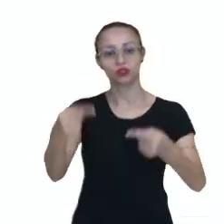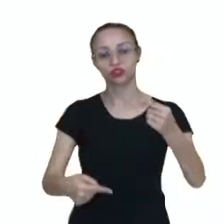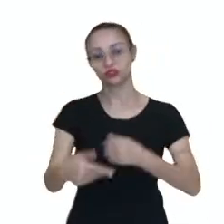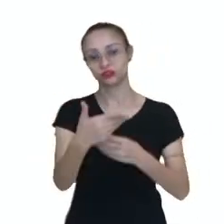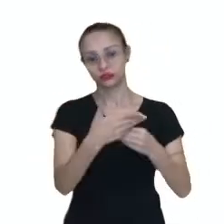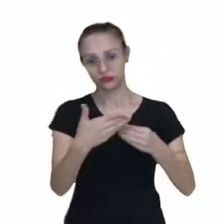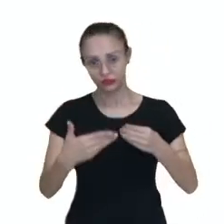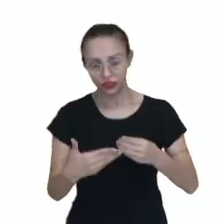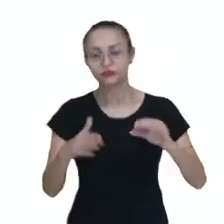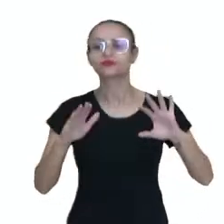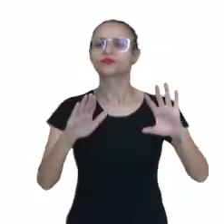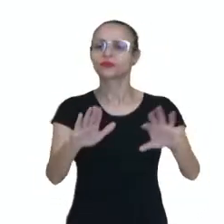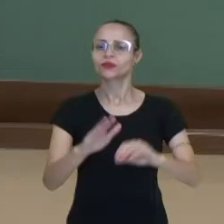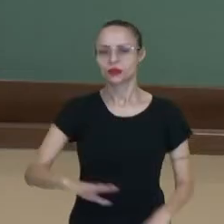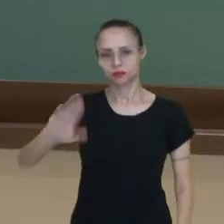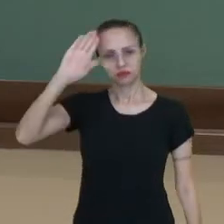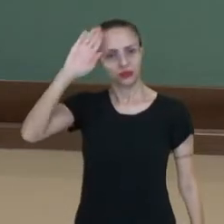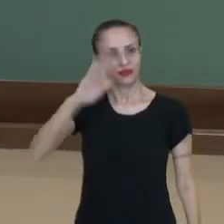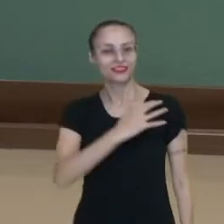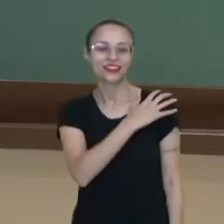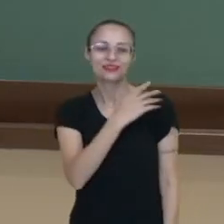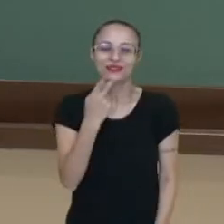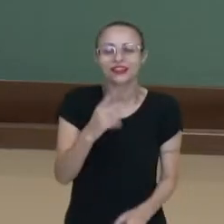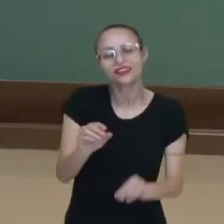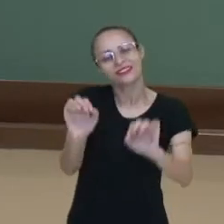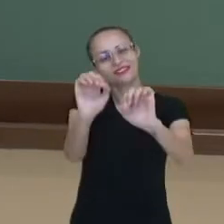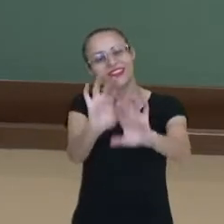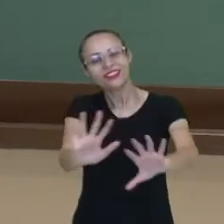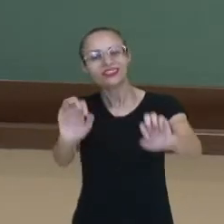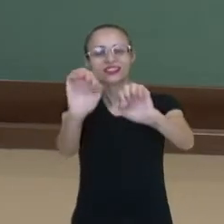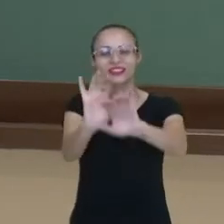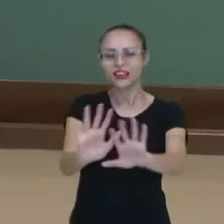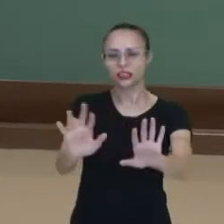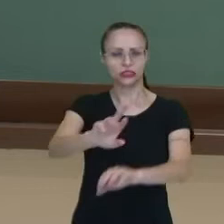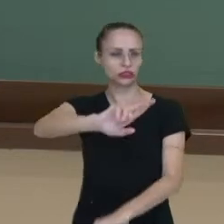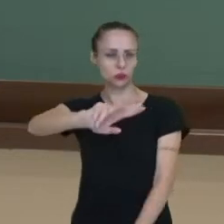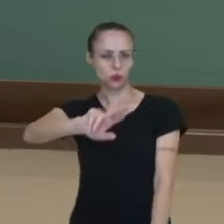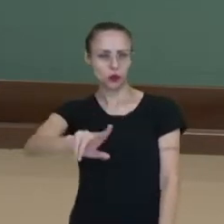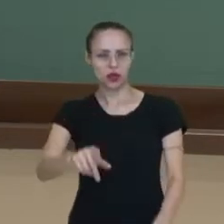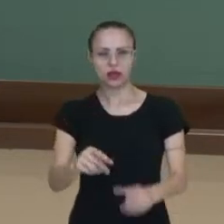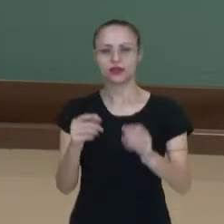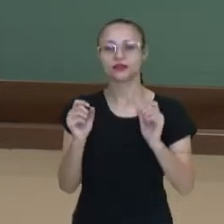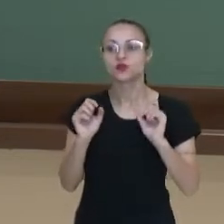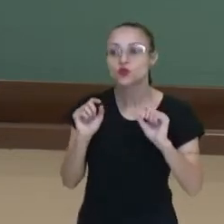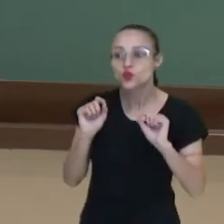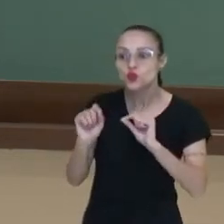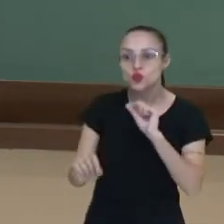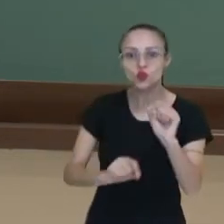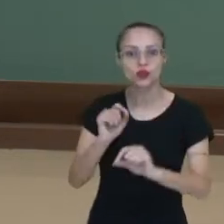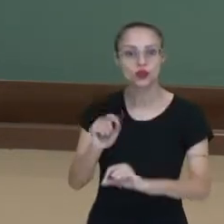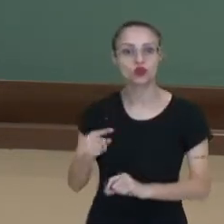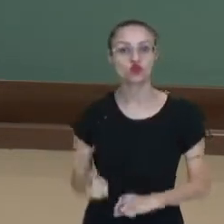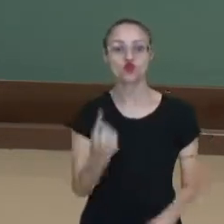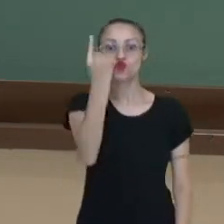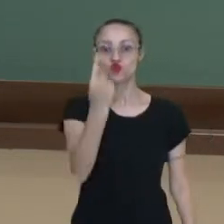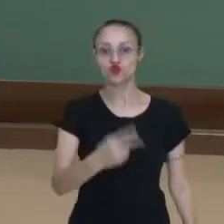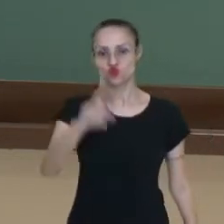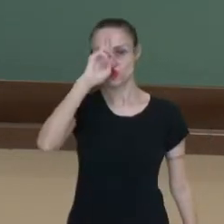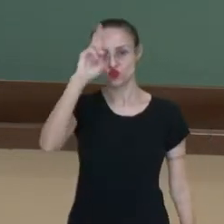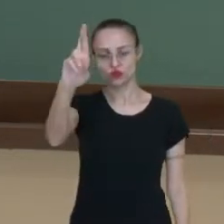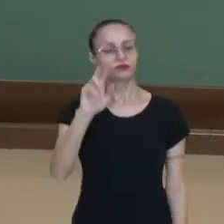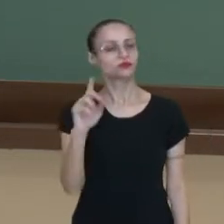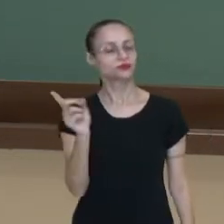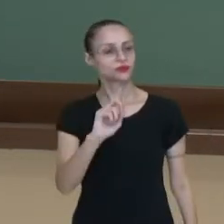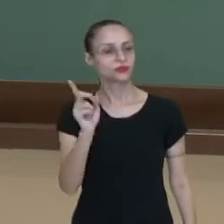Estado. Então, apesar dos militares darem uma carinha diferente para a nossa ditadura, não foi aquela ditadura pessoal de um único general, tá?